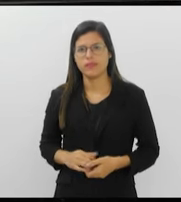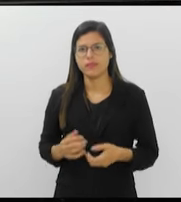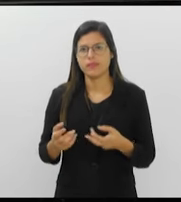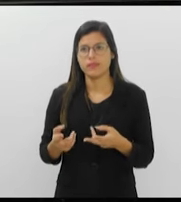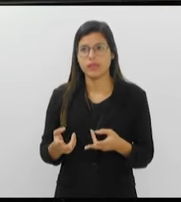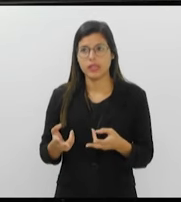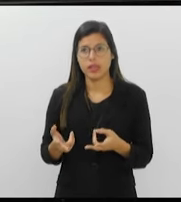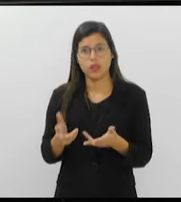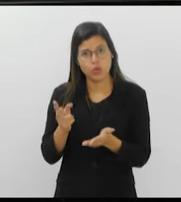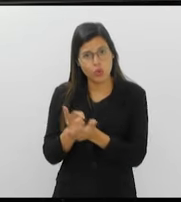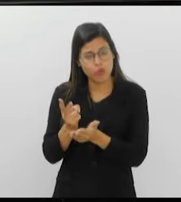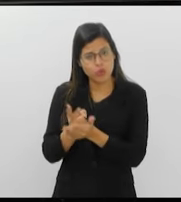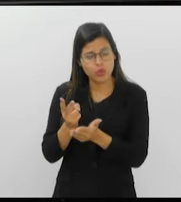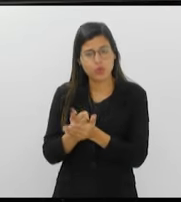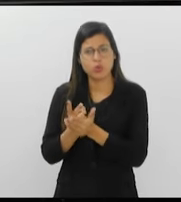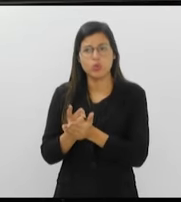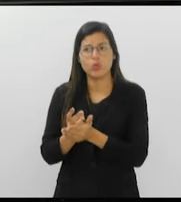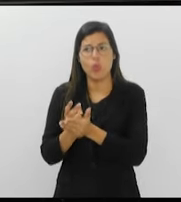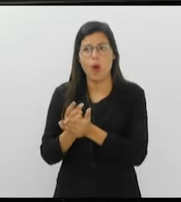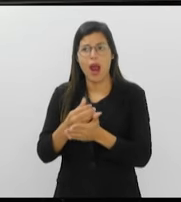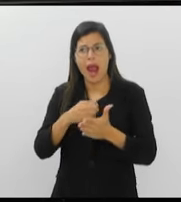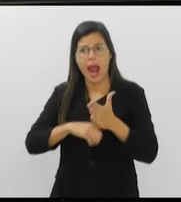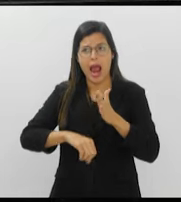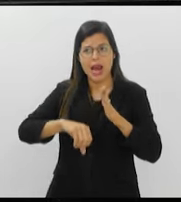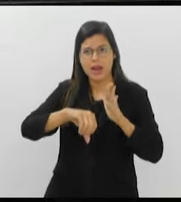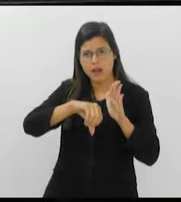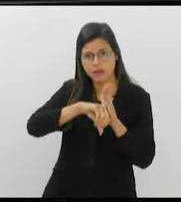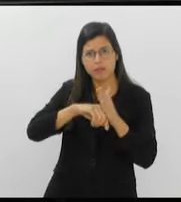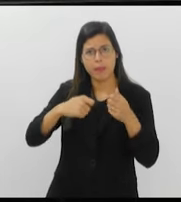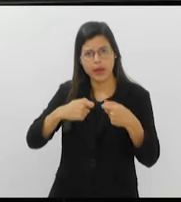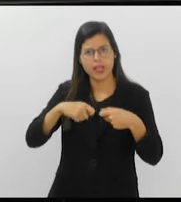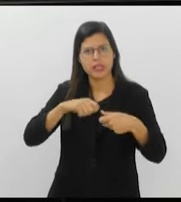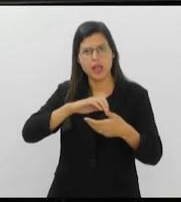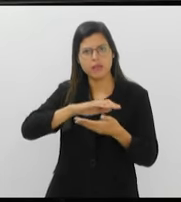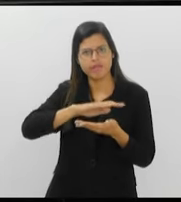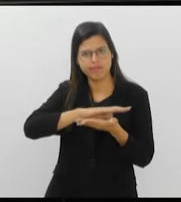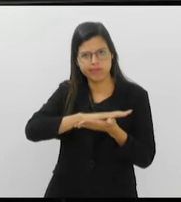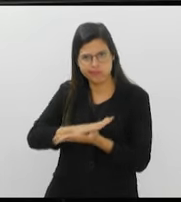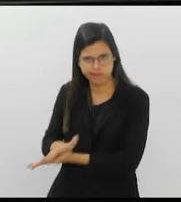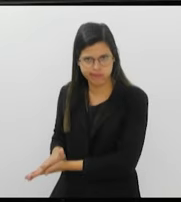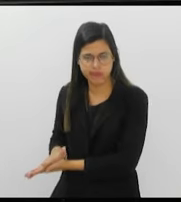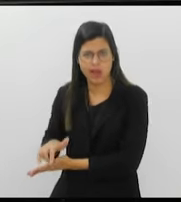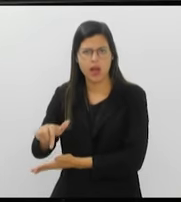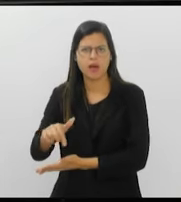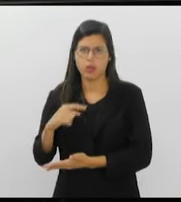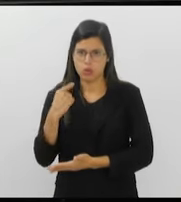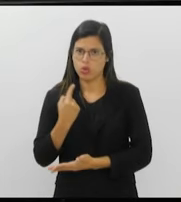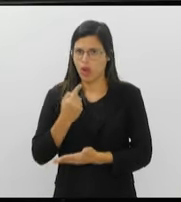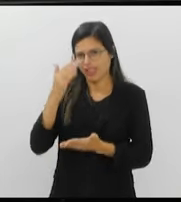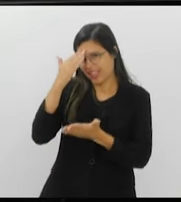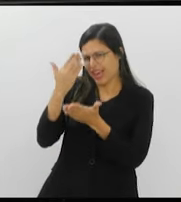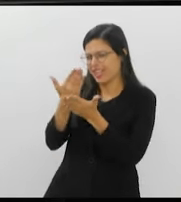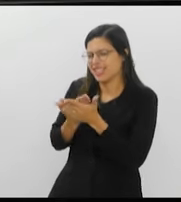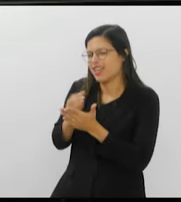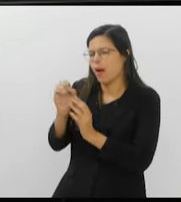Evidentemente, eles continuam. A criminalidade deve ser reprimida. Tá legal, nós acreditamos em